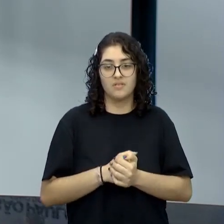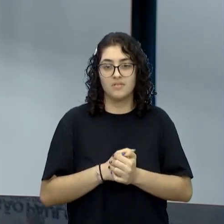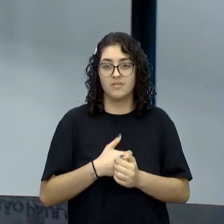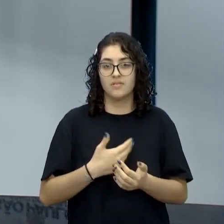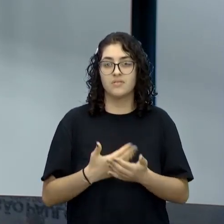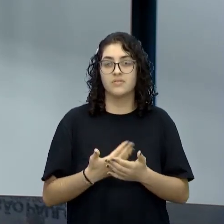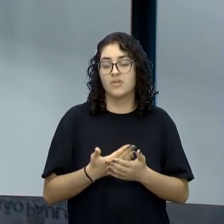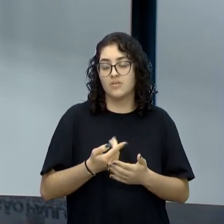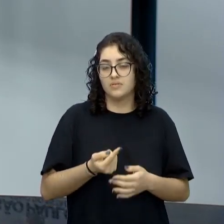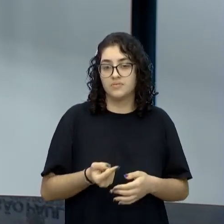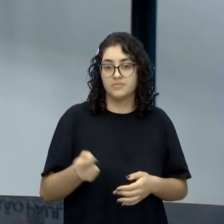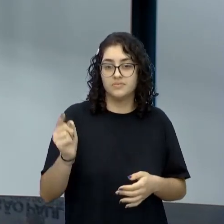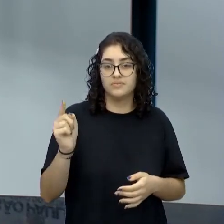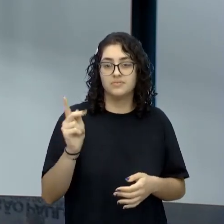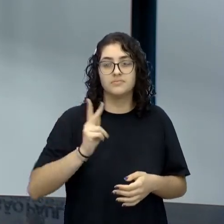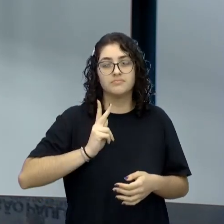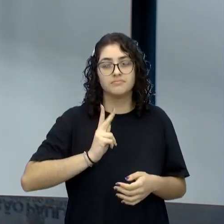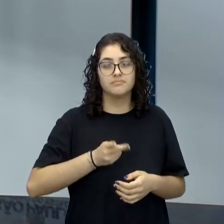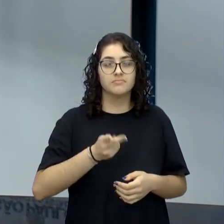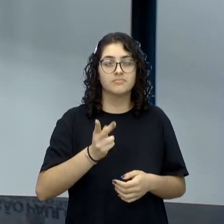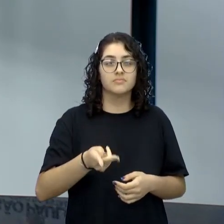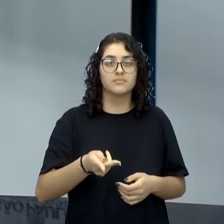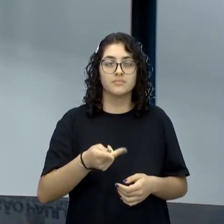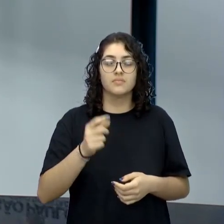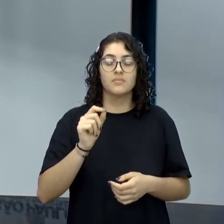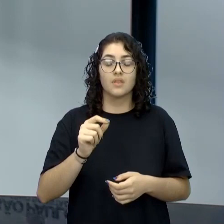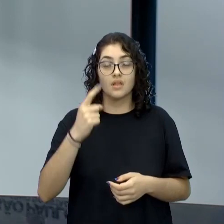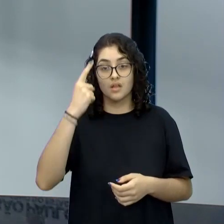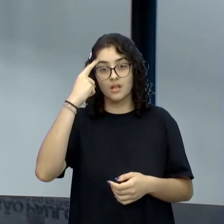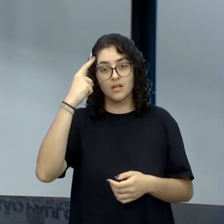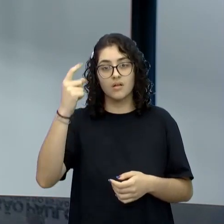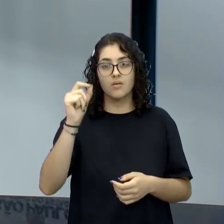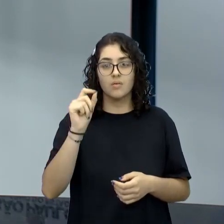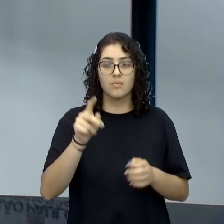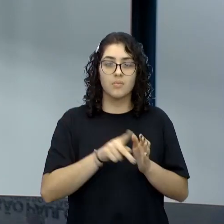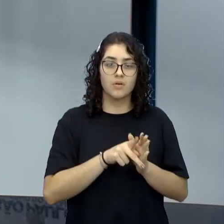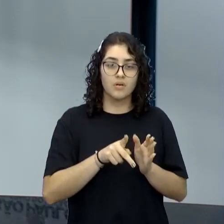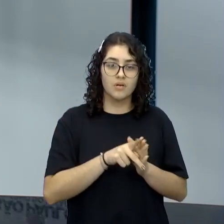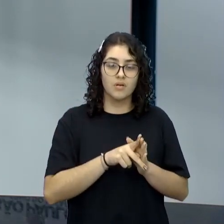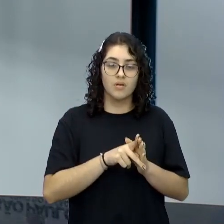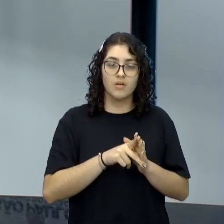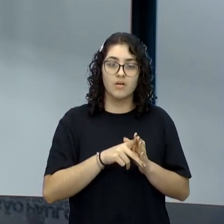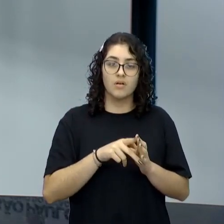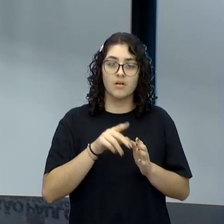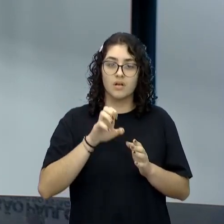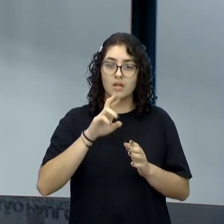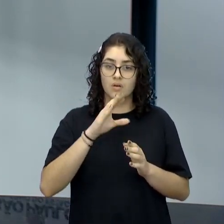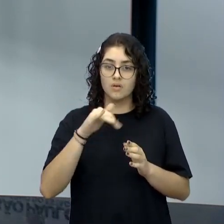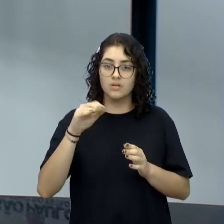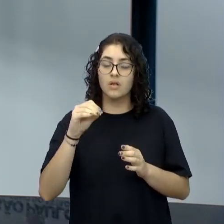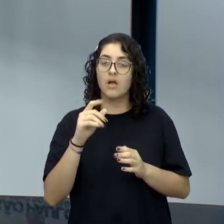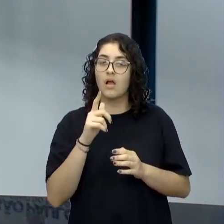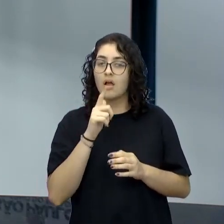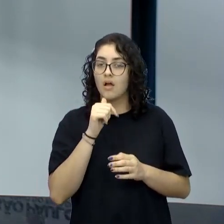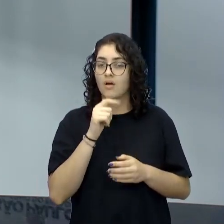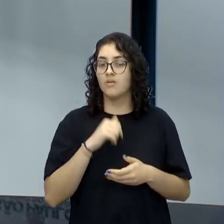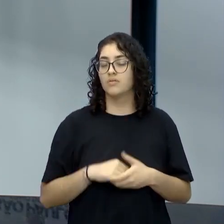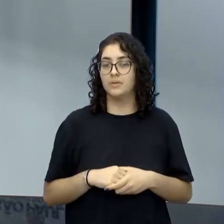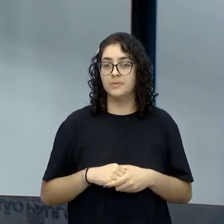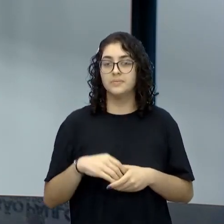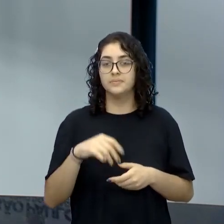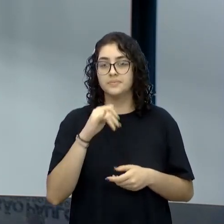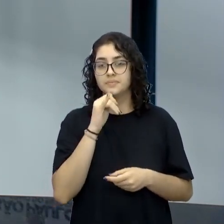escola, eu sempre associei a ideia de erosão à erosão por água, né?